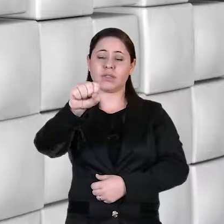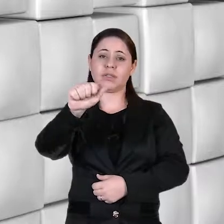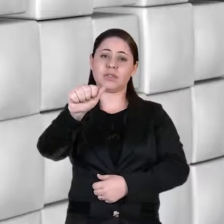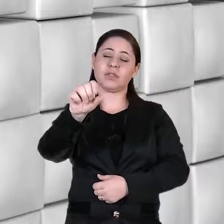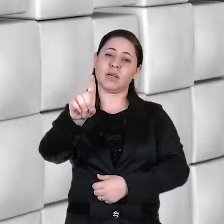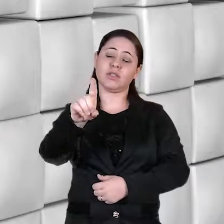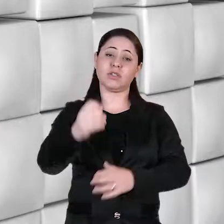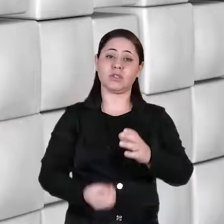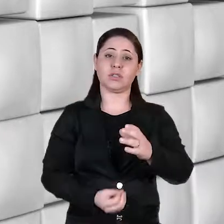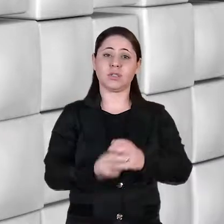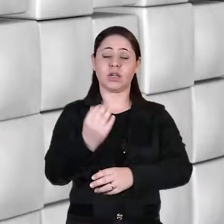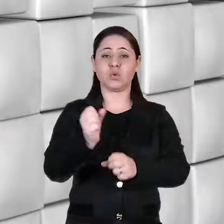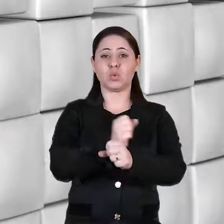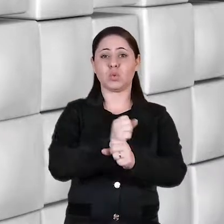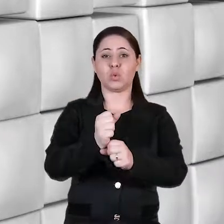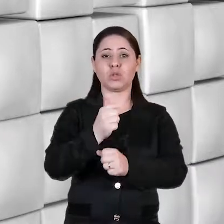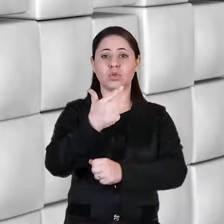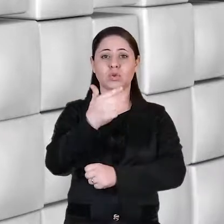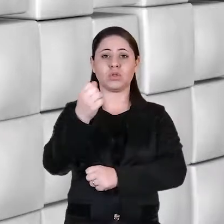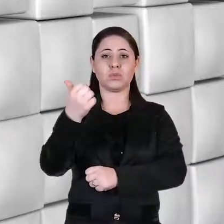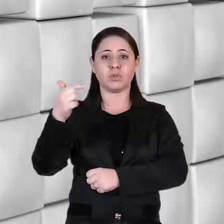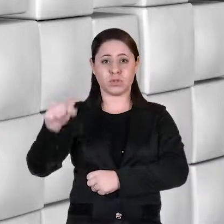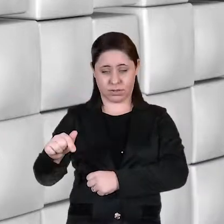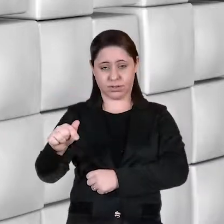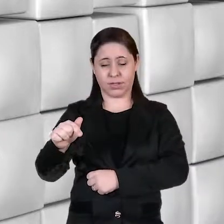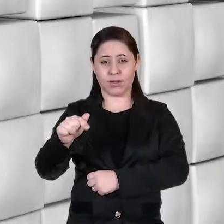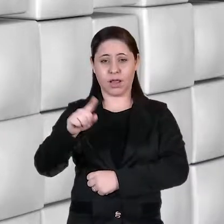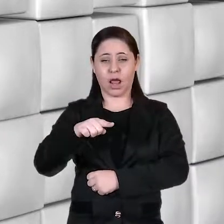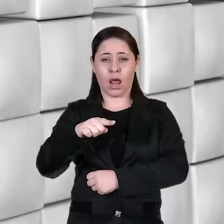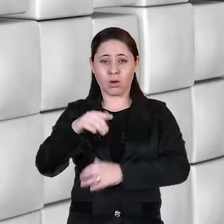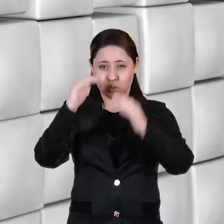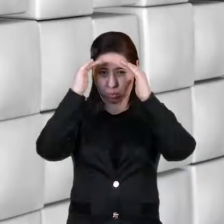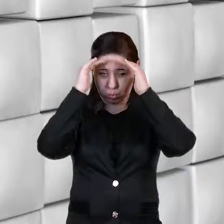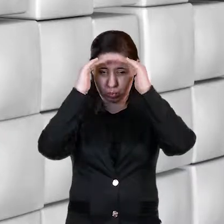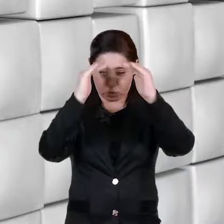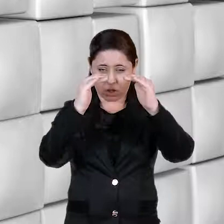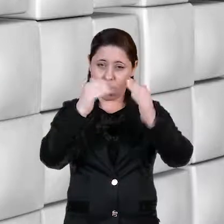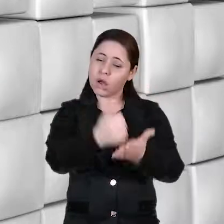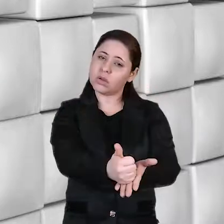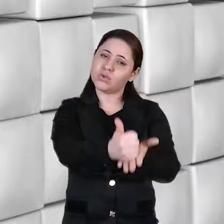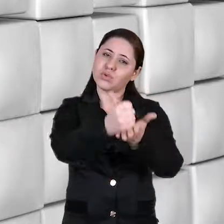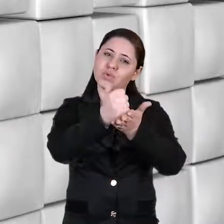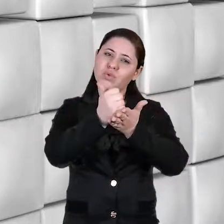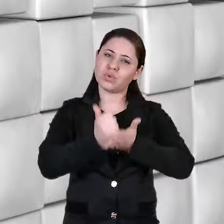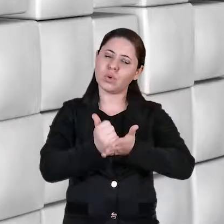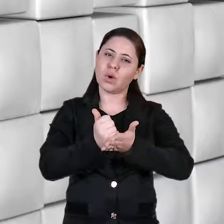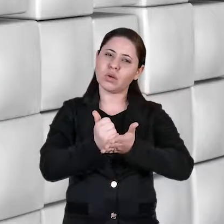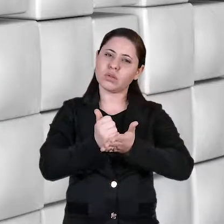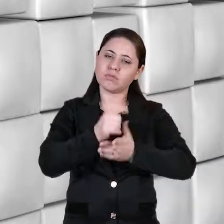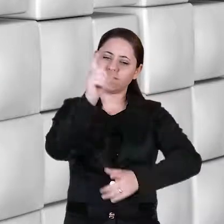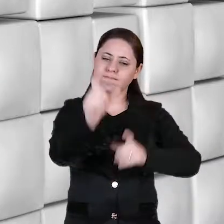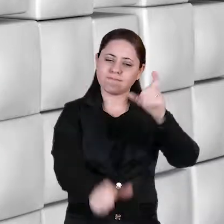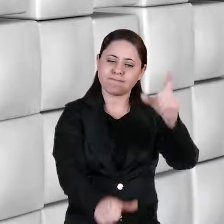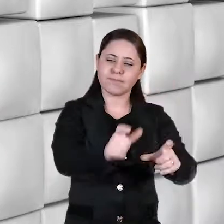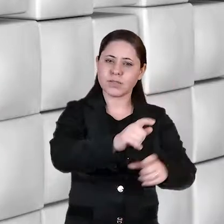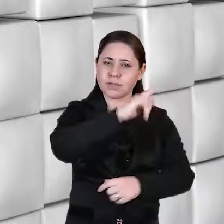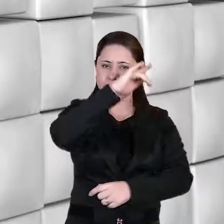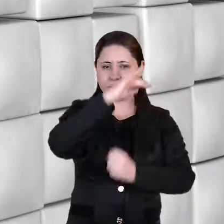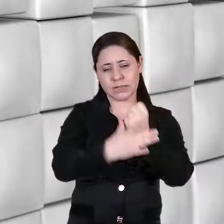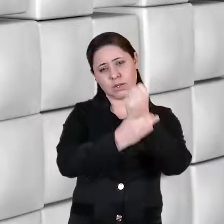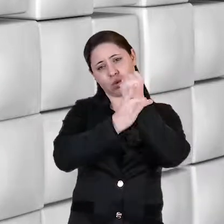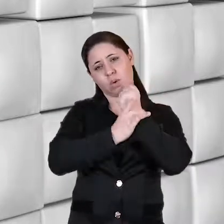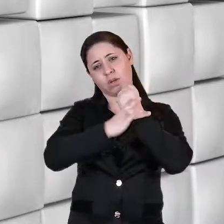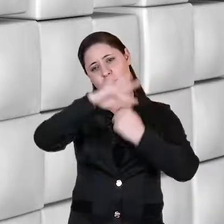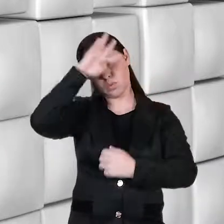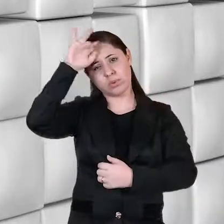Adib Massad, criada no ano de 2017. Ela reconhece a contribuição dessas pessoas